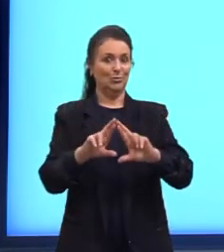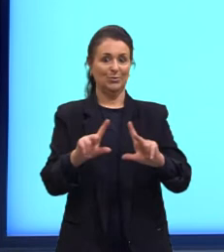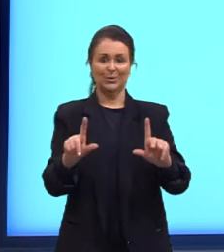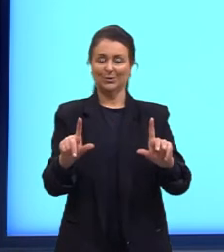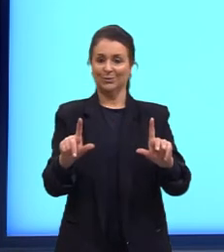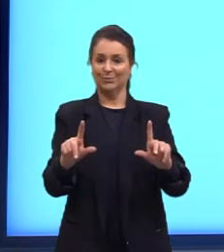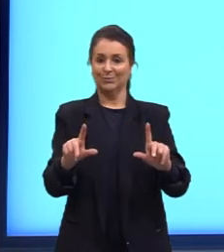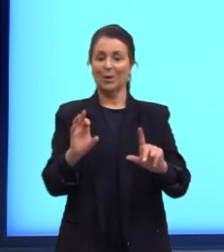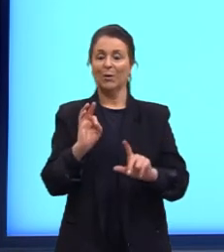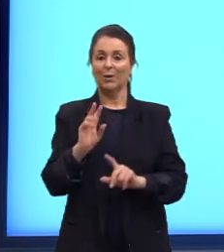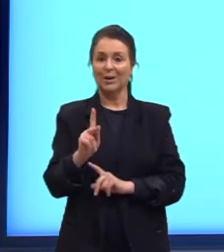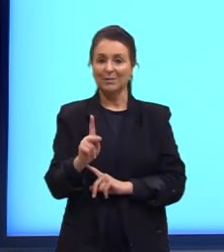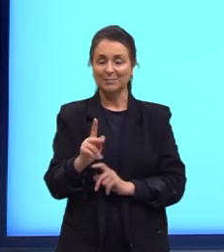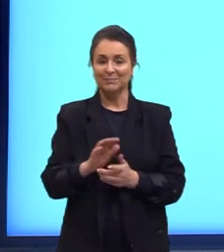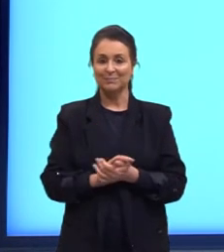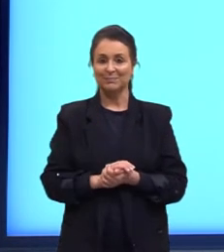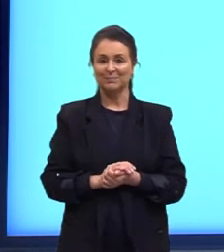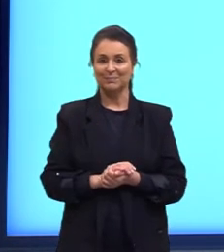Certo?